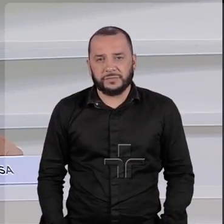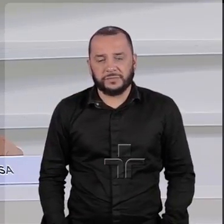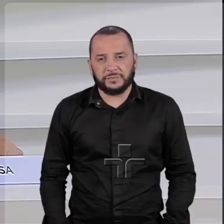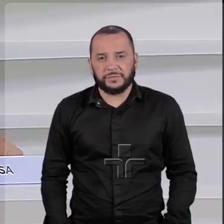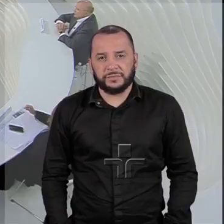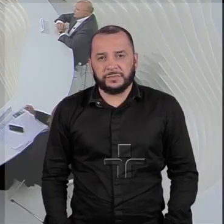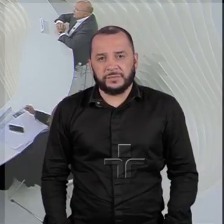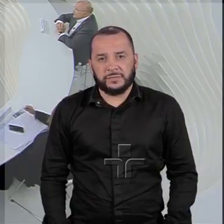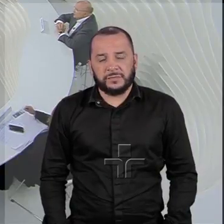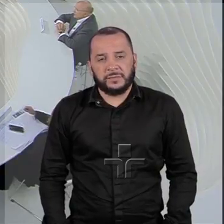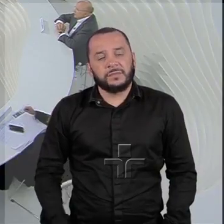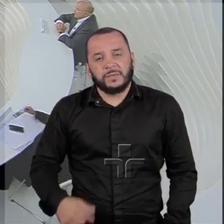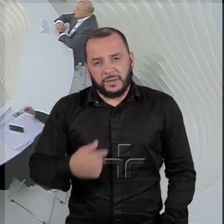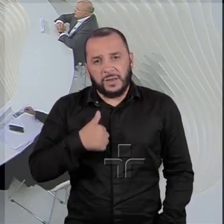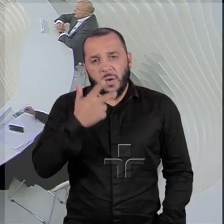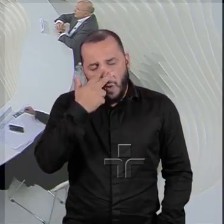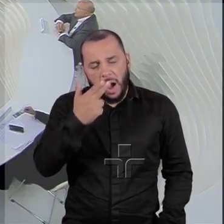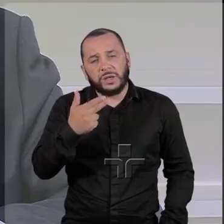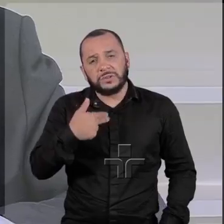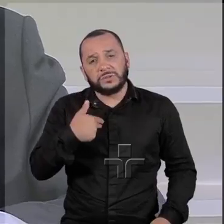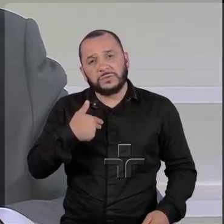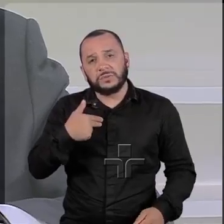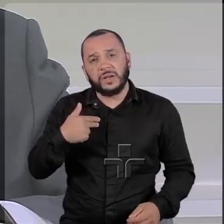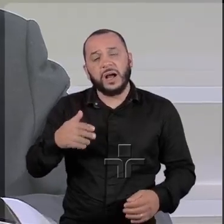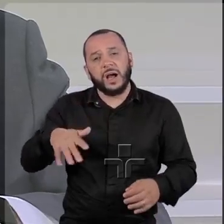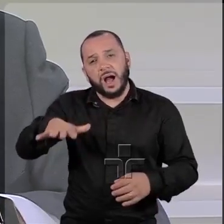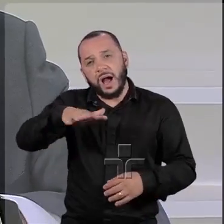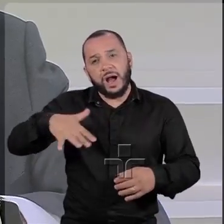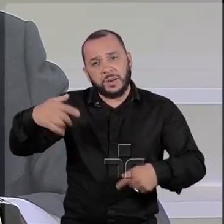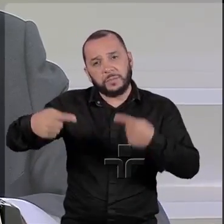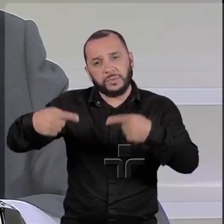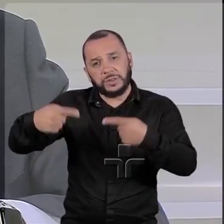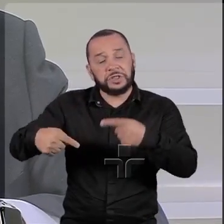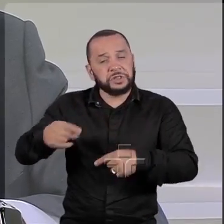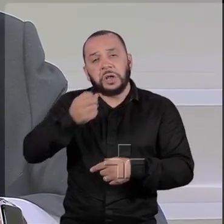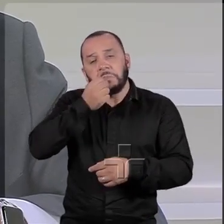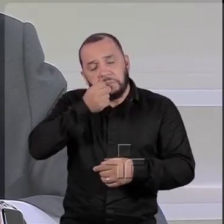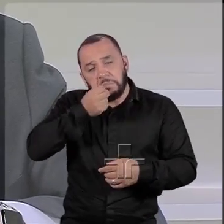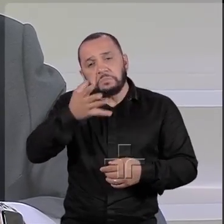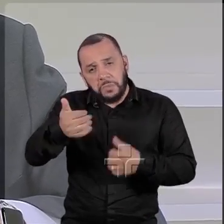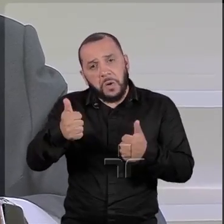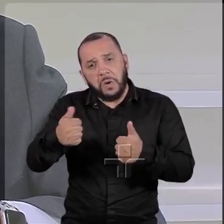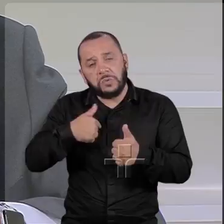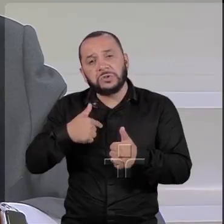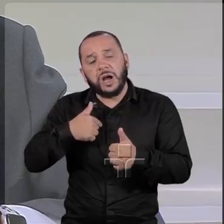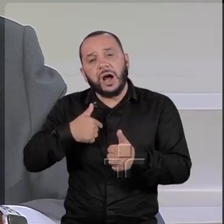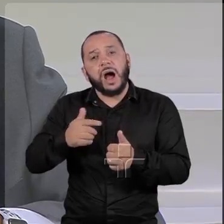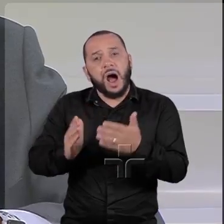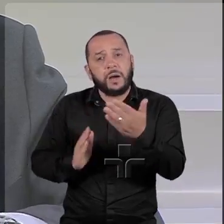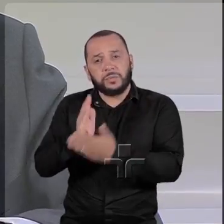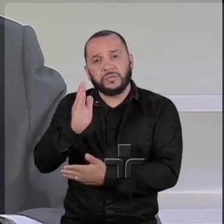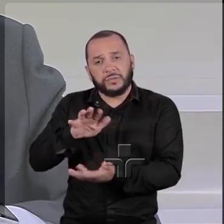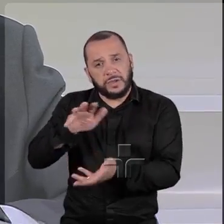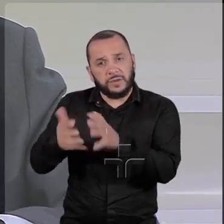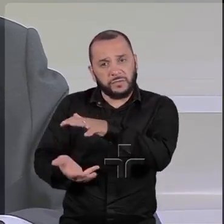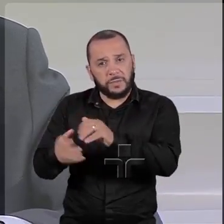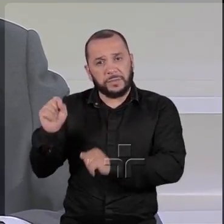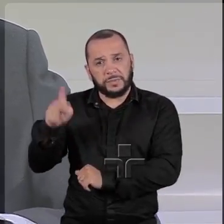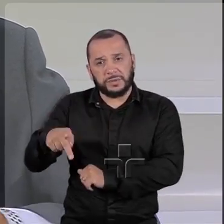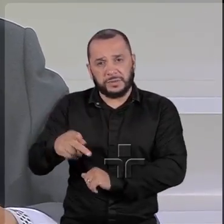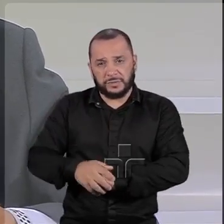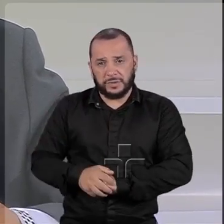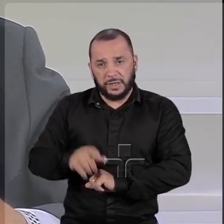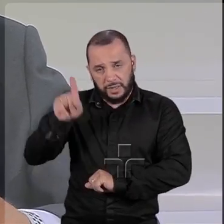acho que as condições políticas nunca foram tão favoráveis à aprovação de uma reforma da Previdência. Em primeiro